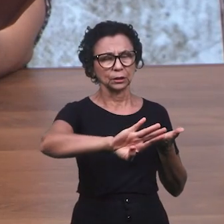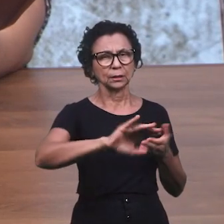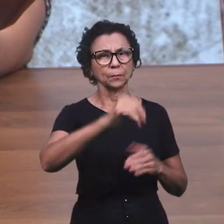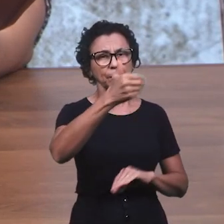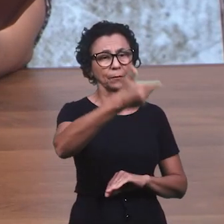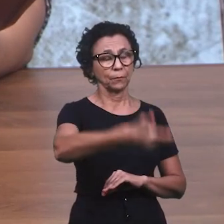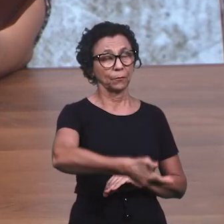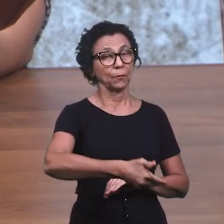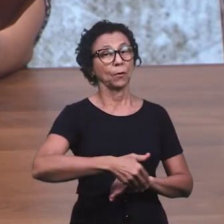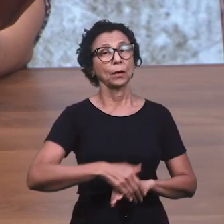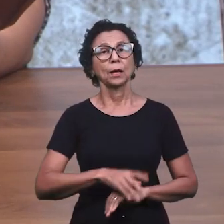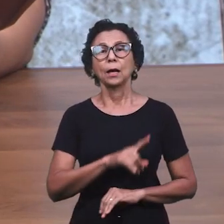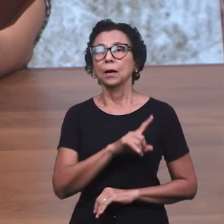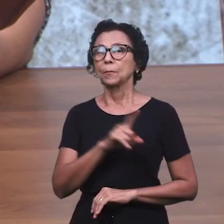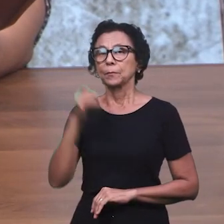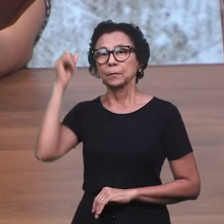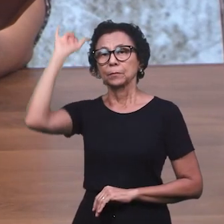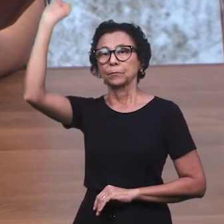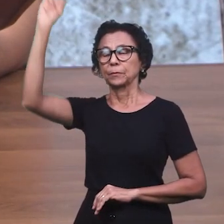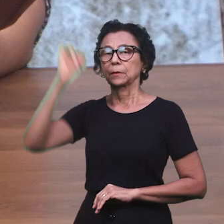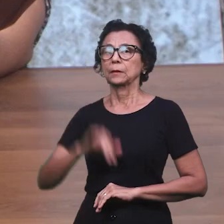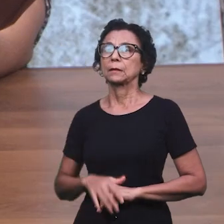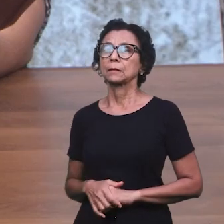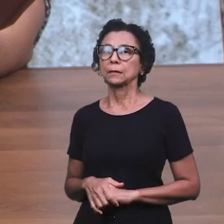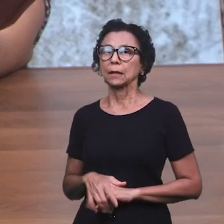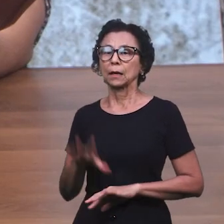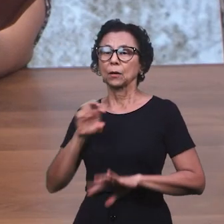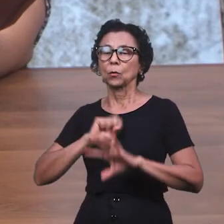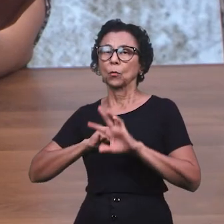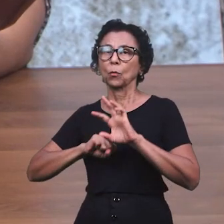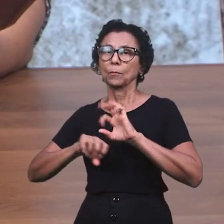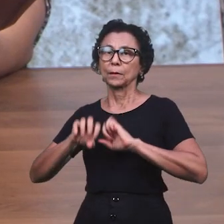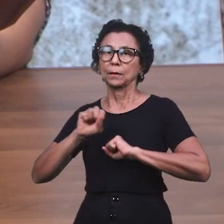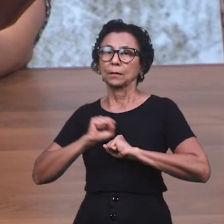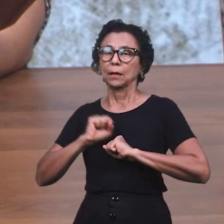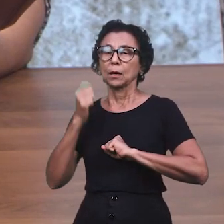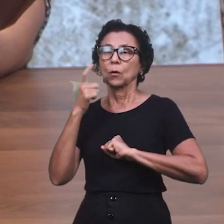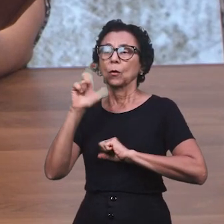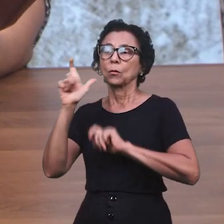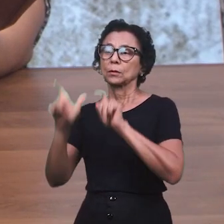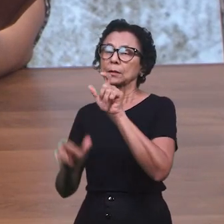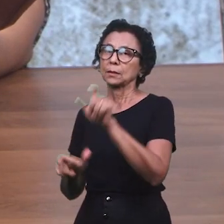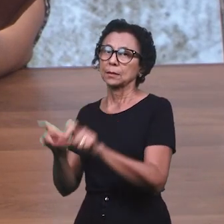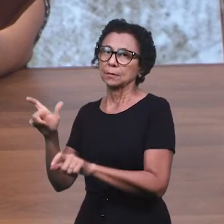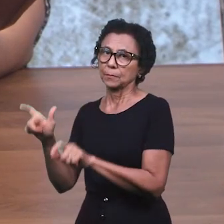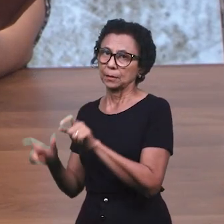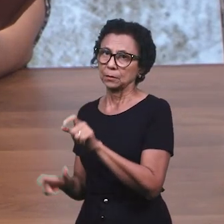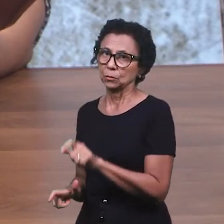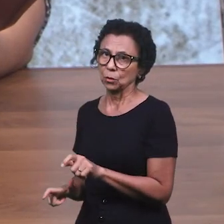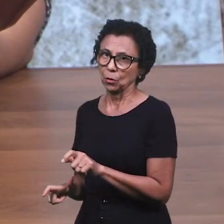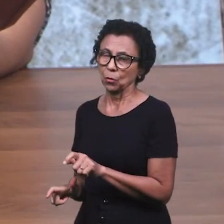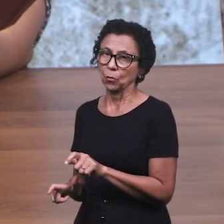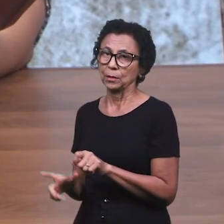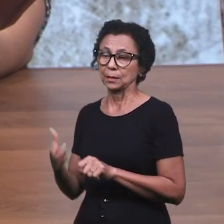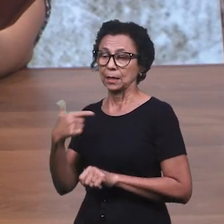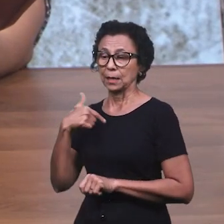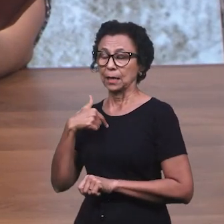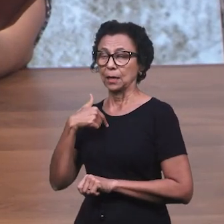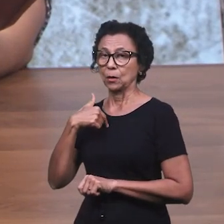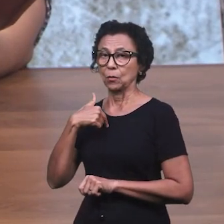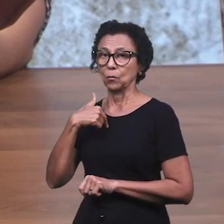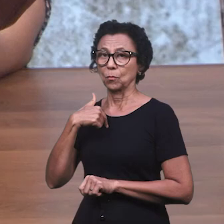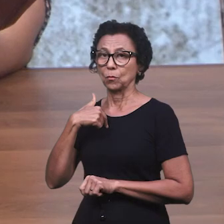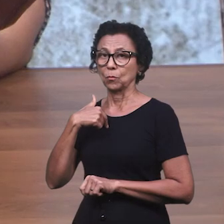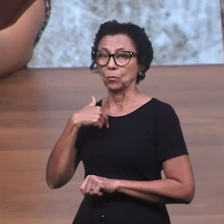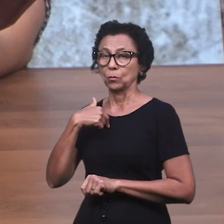lançareis, para que não contaminem os seus arraiais, no meio dos quais eu habito. E os